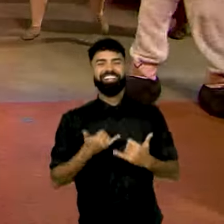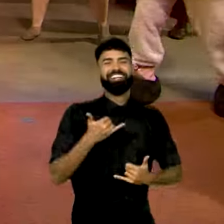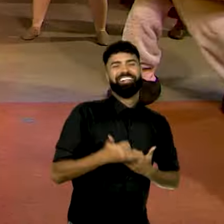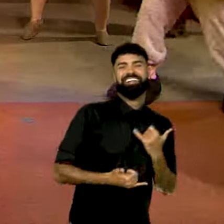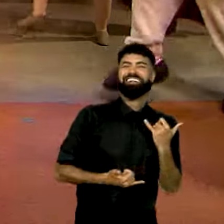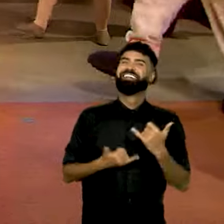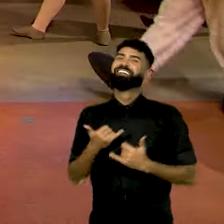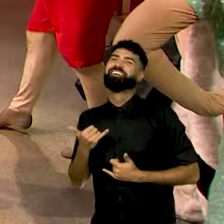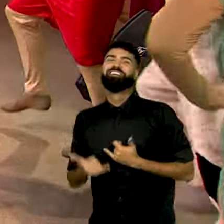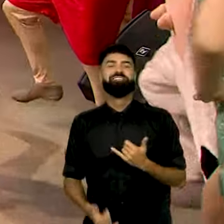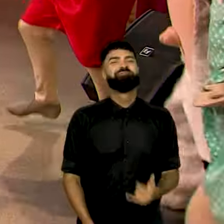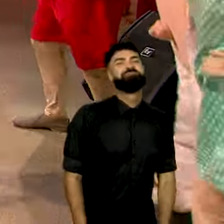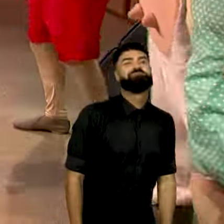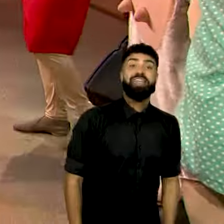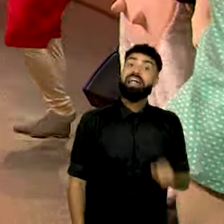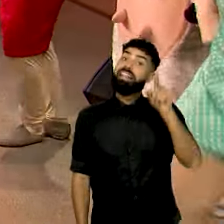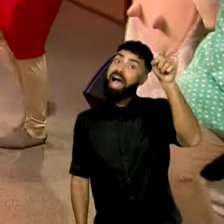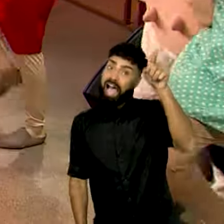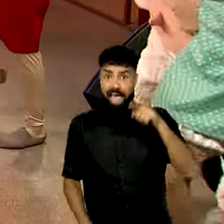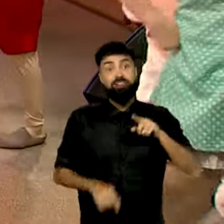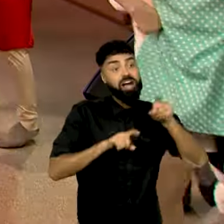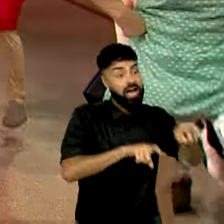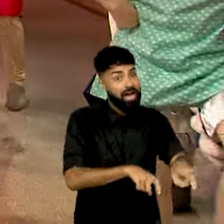lindo! Lá na